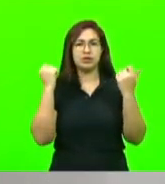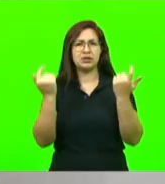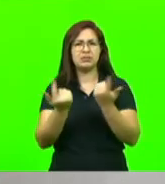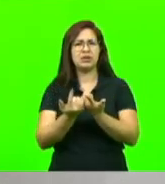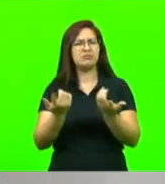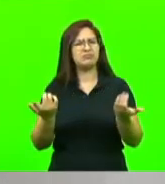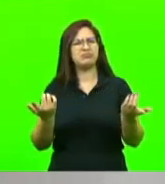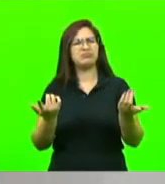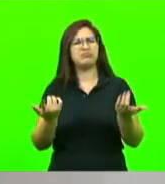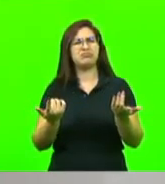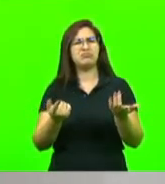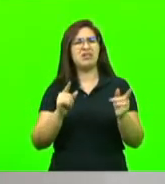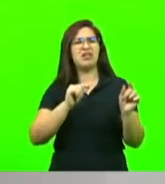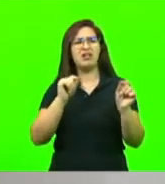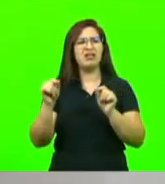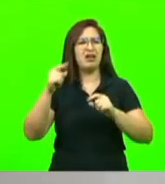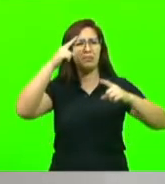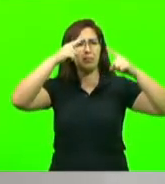vai governar Santa Catarina.